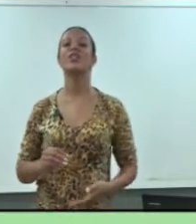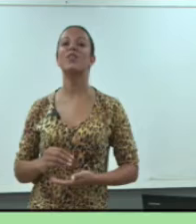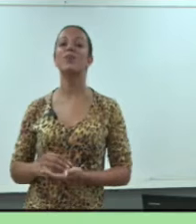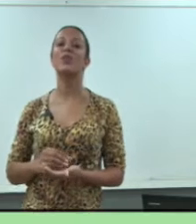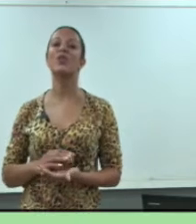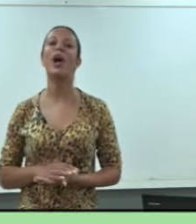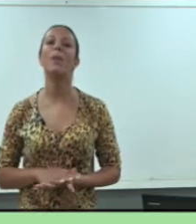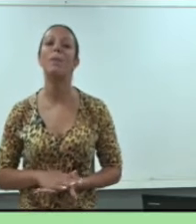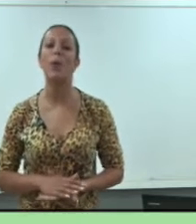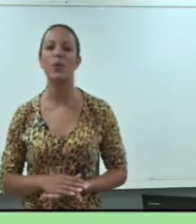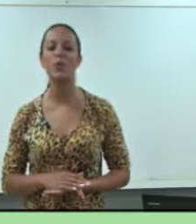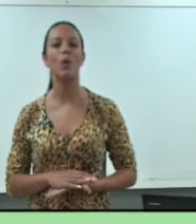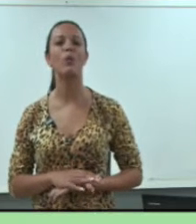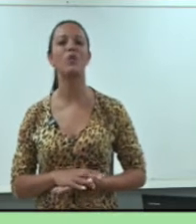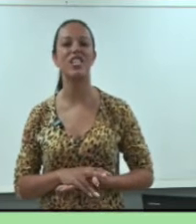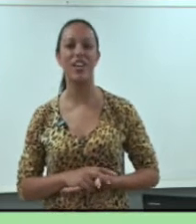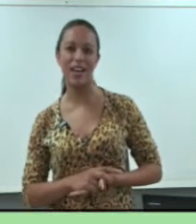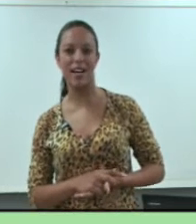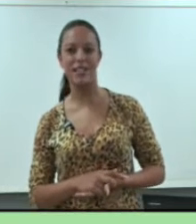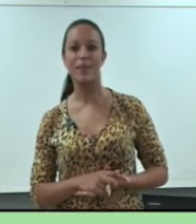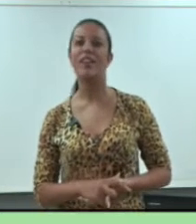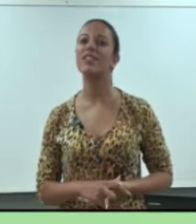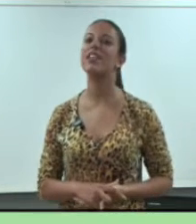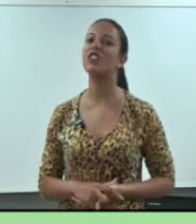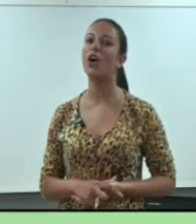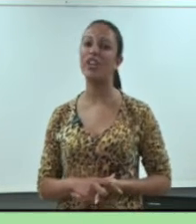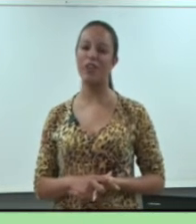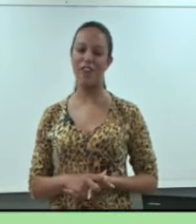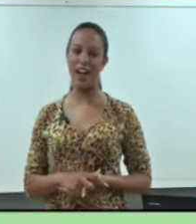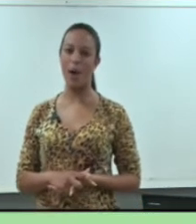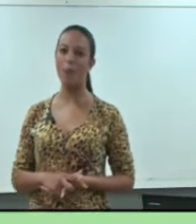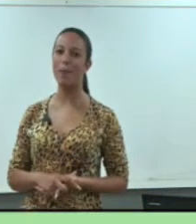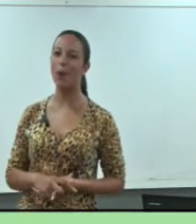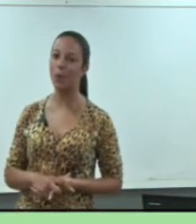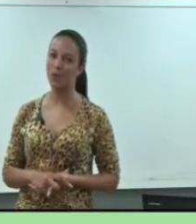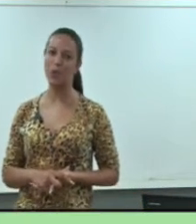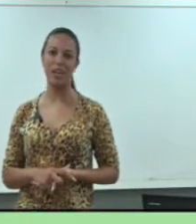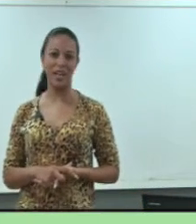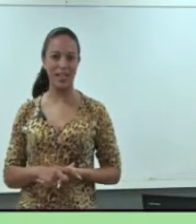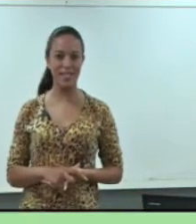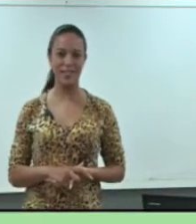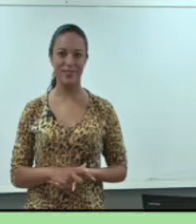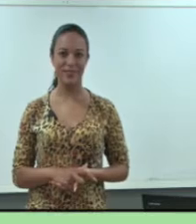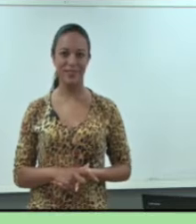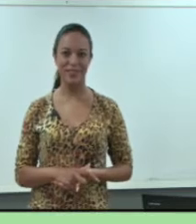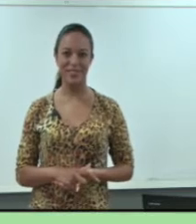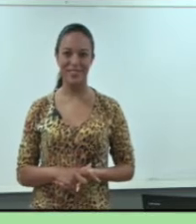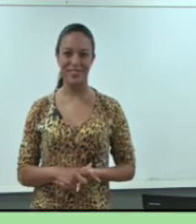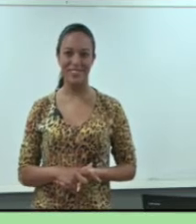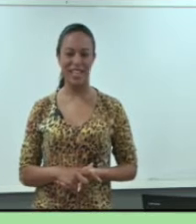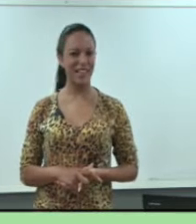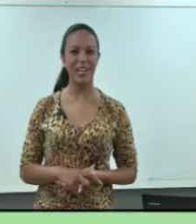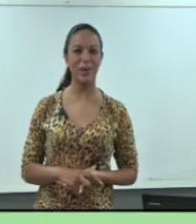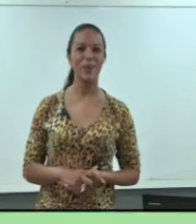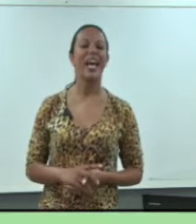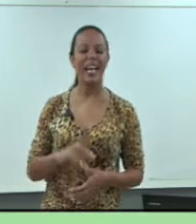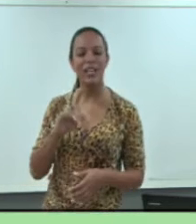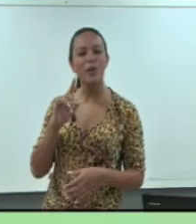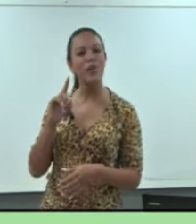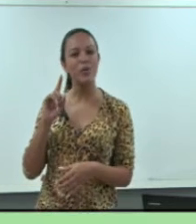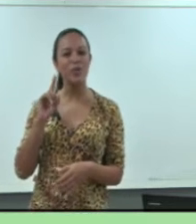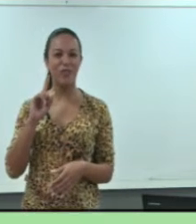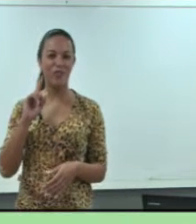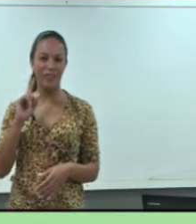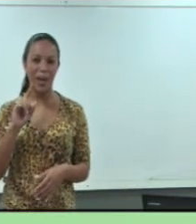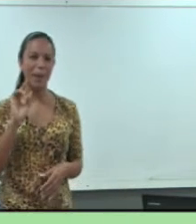hoje nós vamos estudar um pouco sobre os vegetais você já ouviram falar um pouco sobre eles não